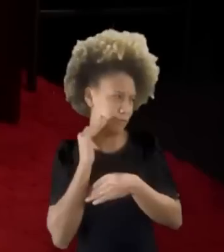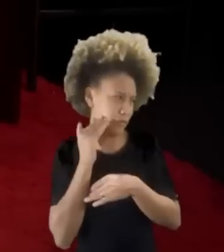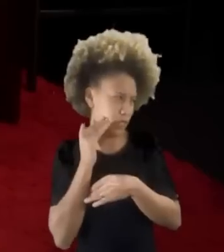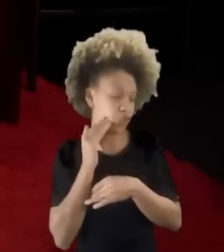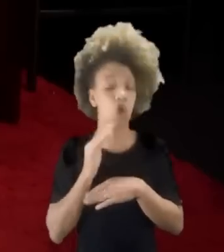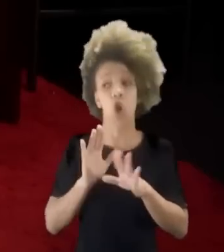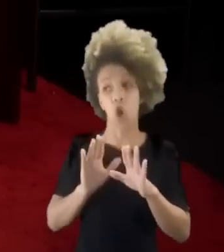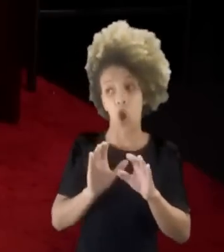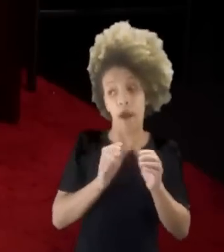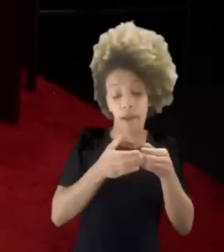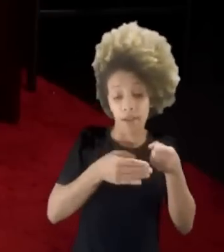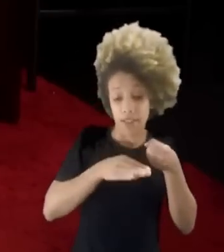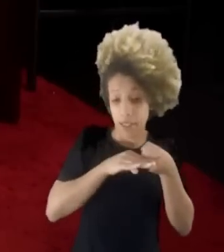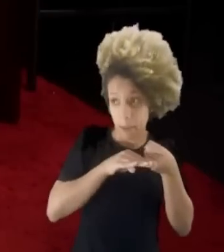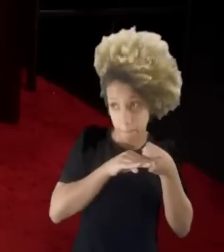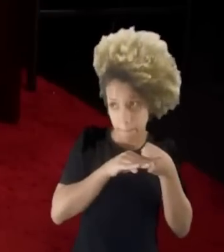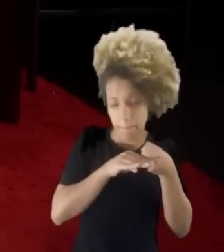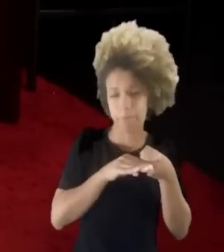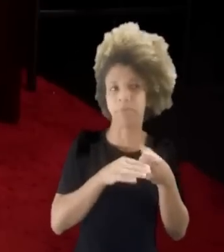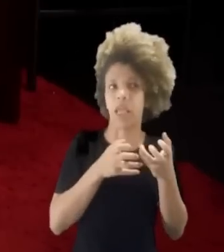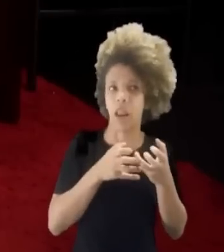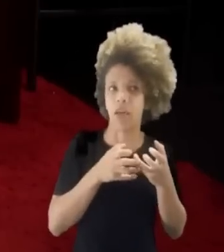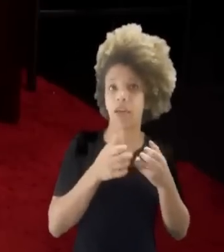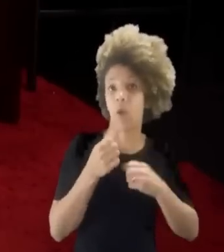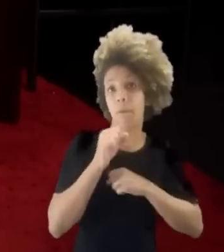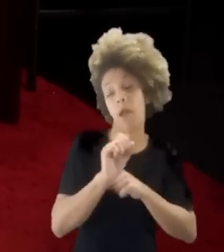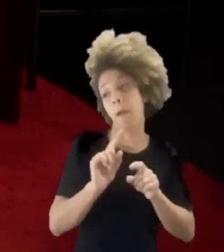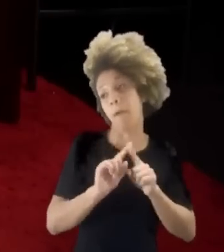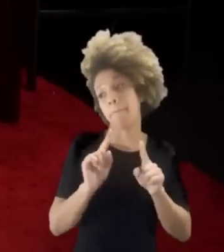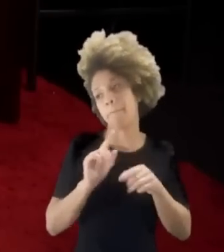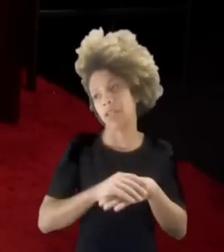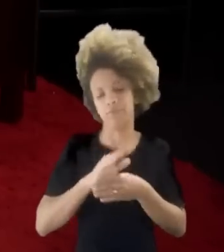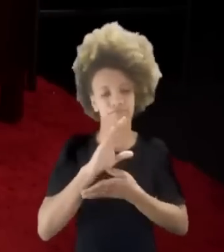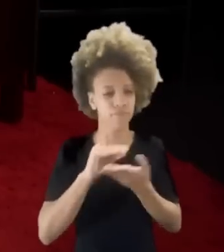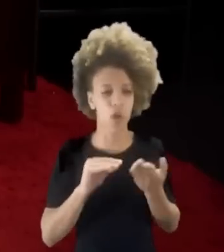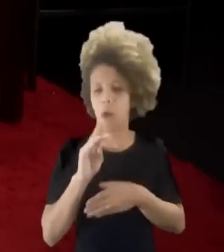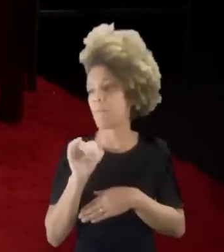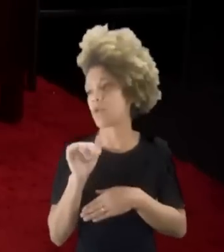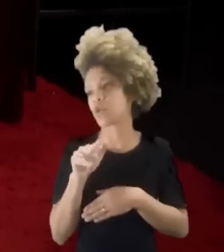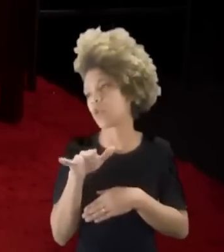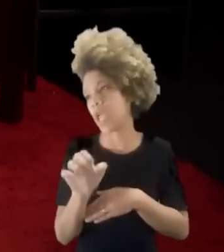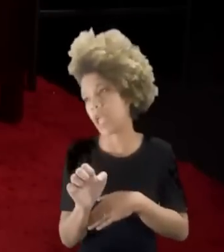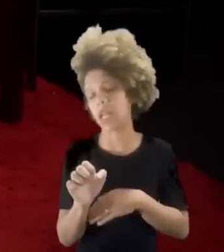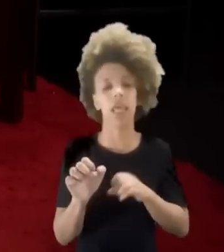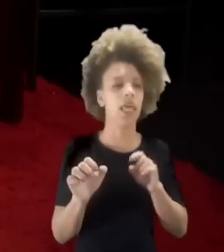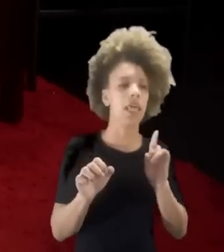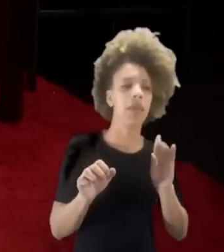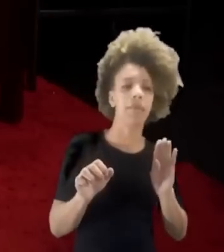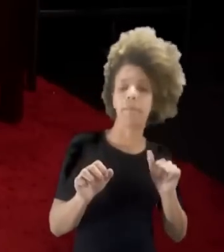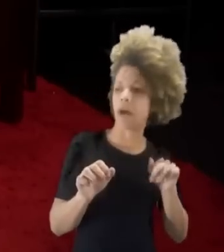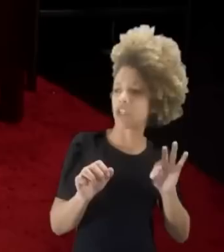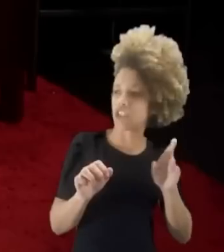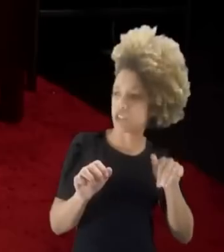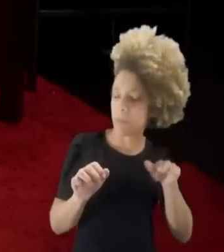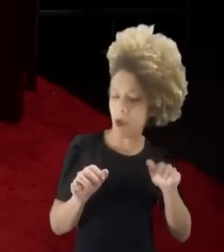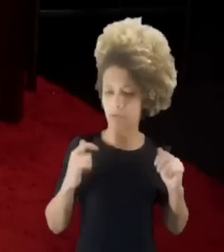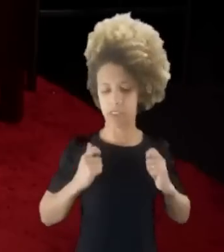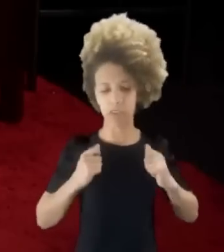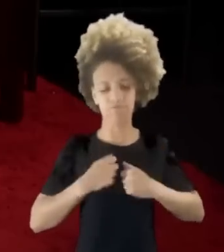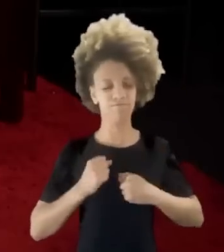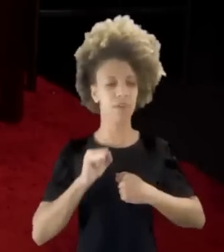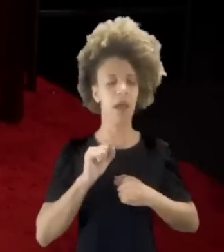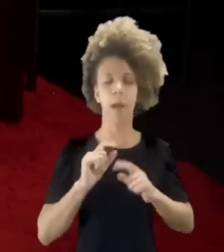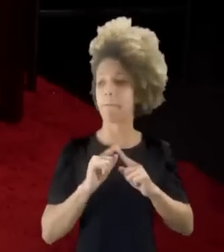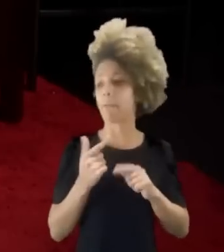aquela em média ela é o ela quer ser o Batman sem ser o Bruce Way do é isso mesmo ela veste a capa do Batman você se sente o